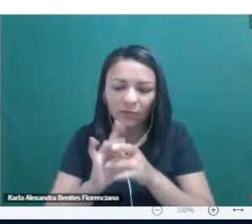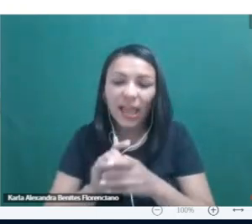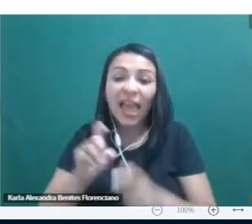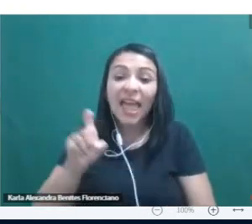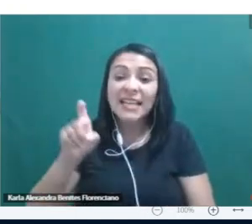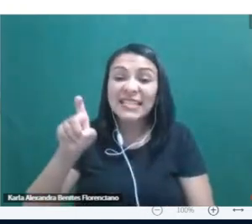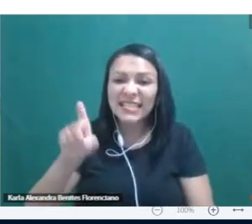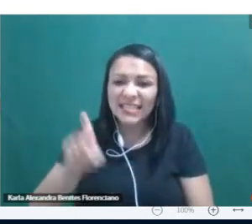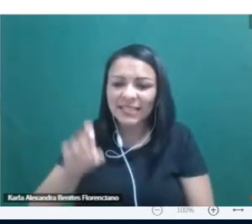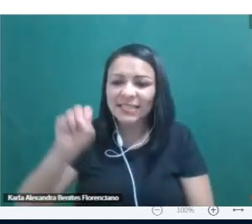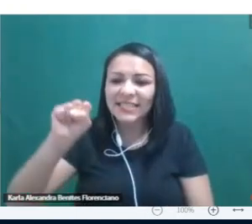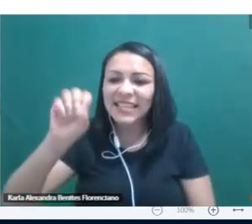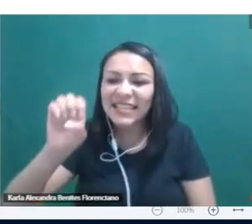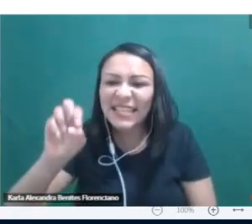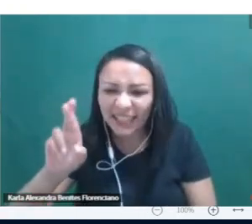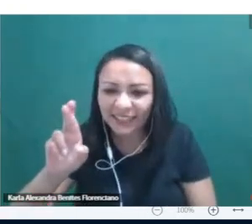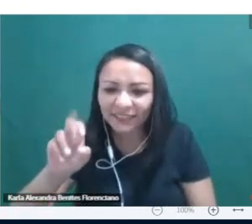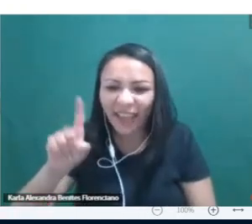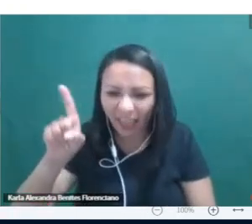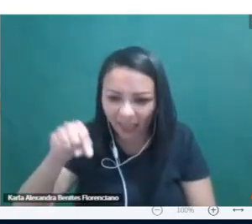tá? É.